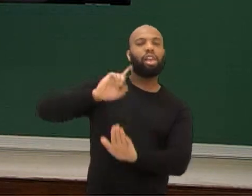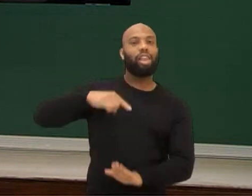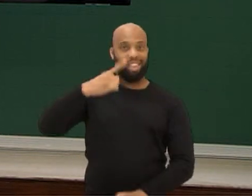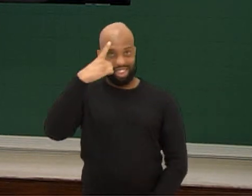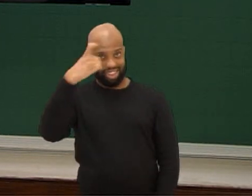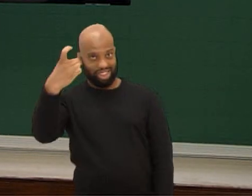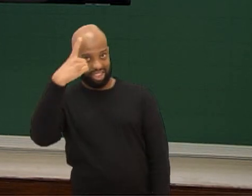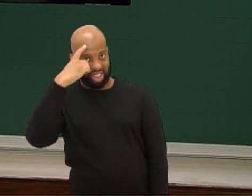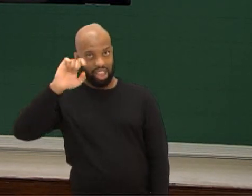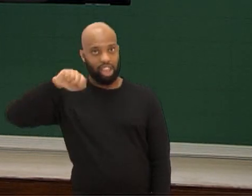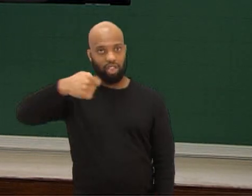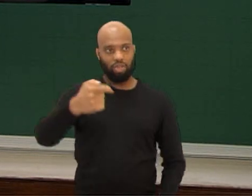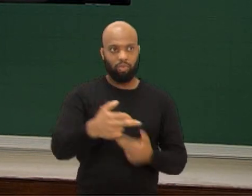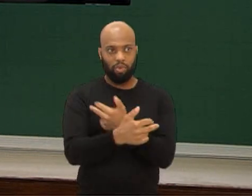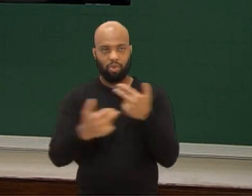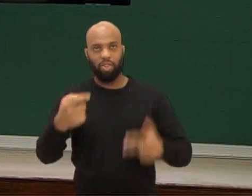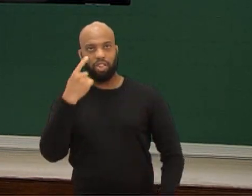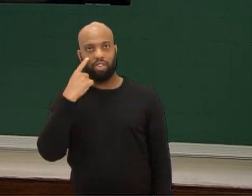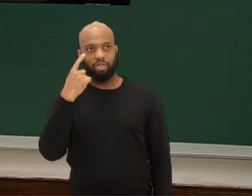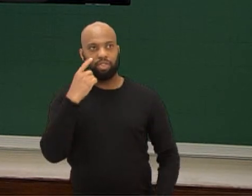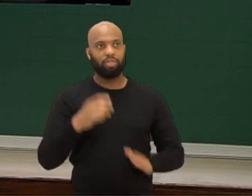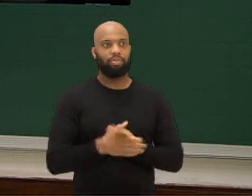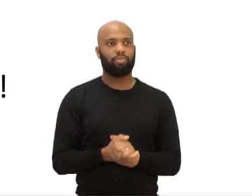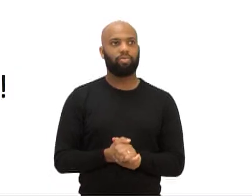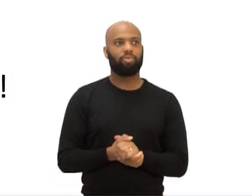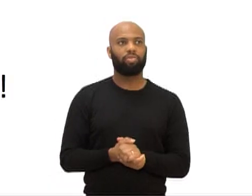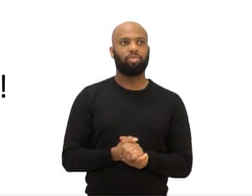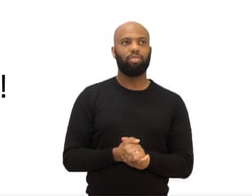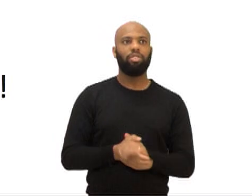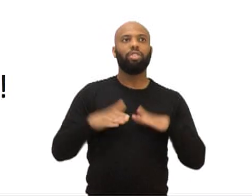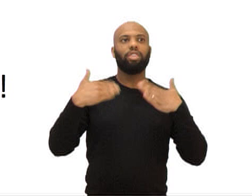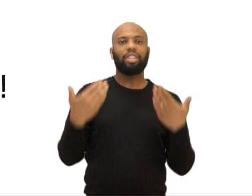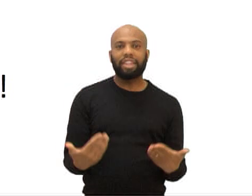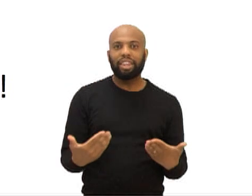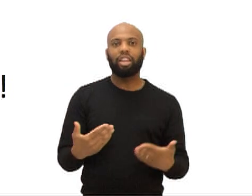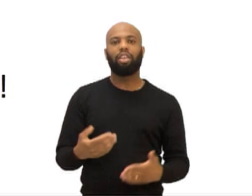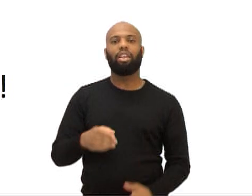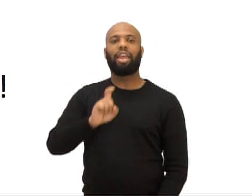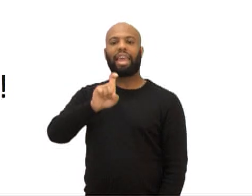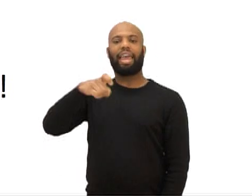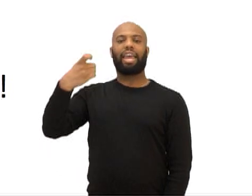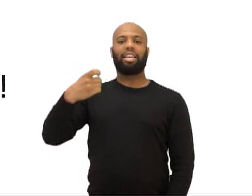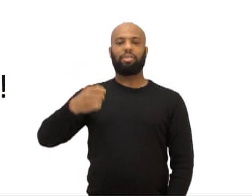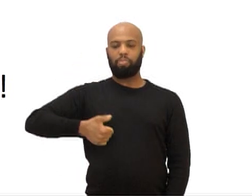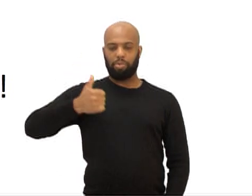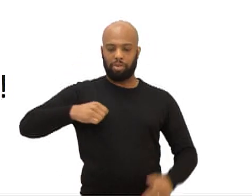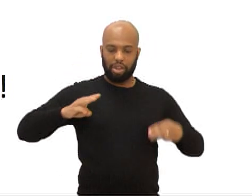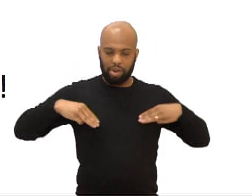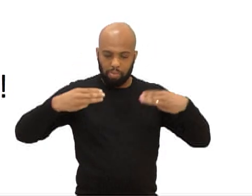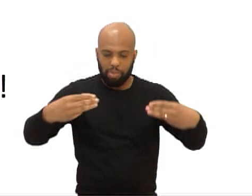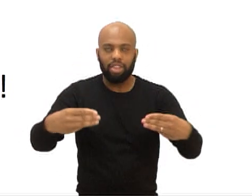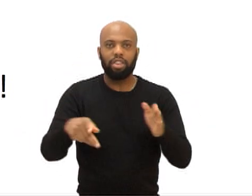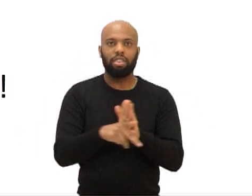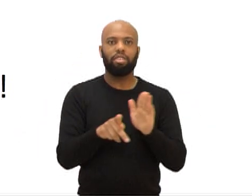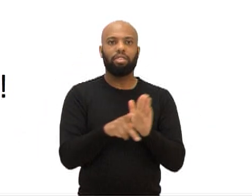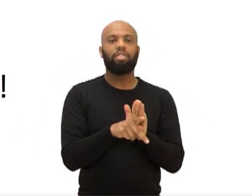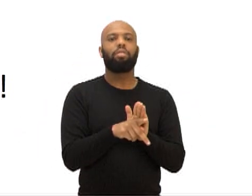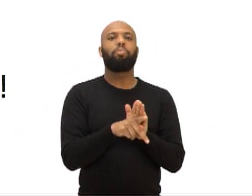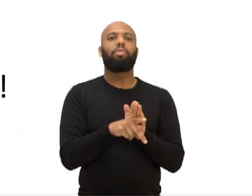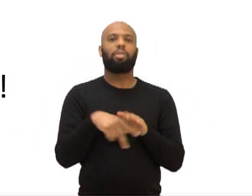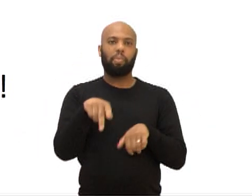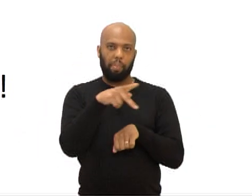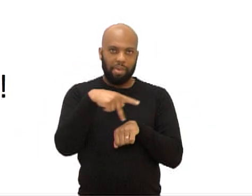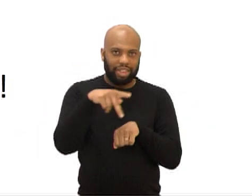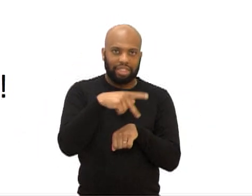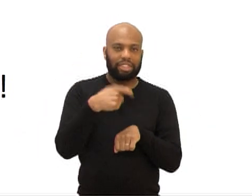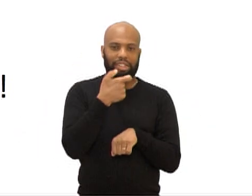ideias sobre as coisas. Olha só, o então ex-primeiro-ministro britânico faz um discurso